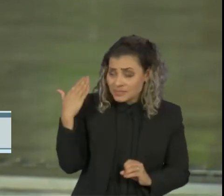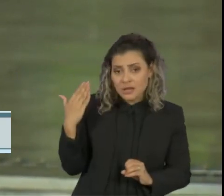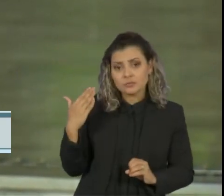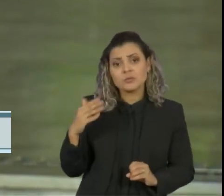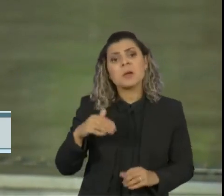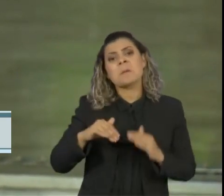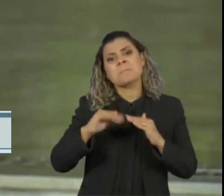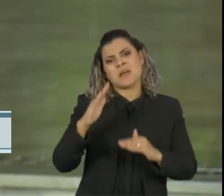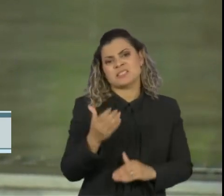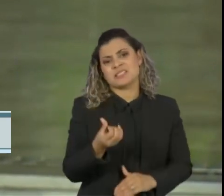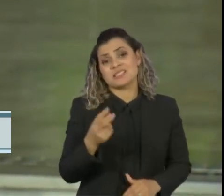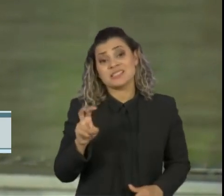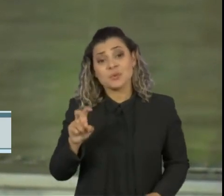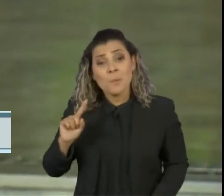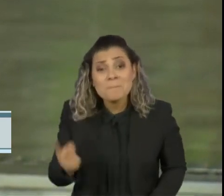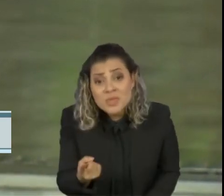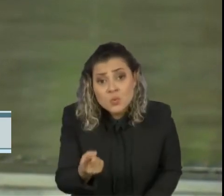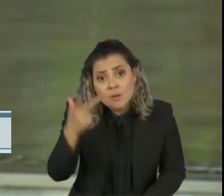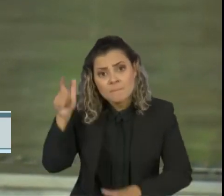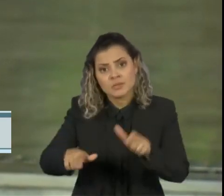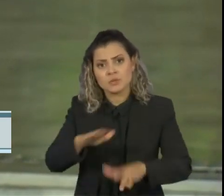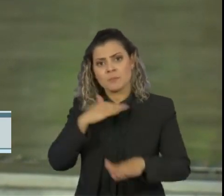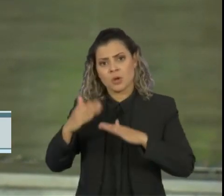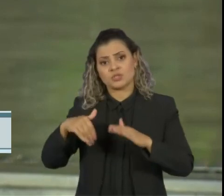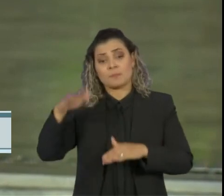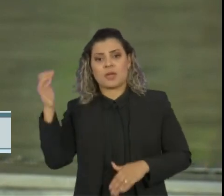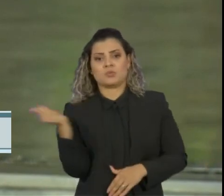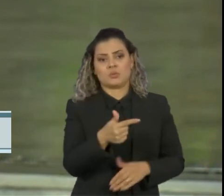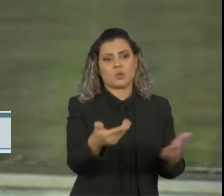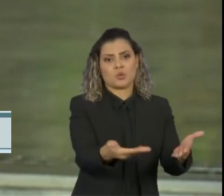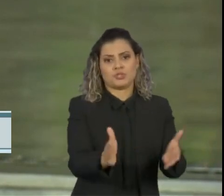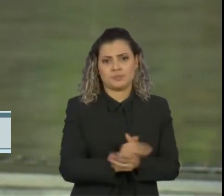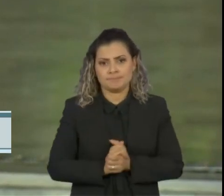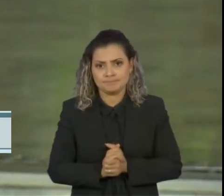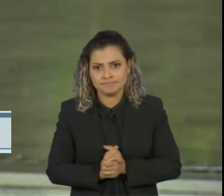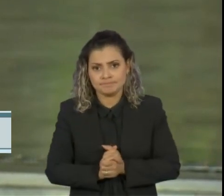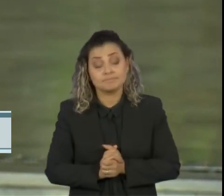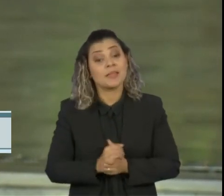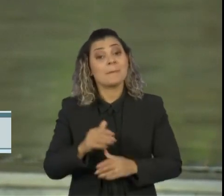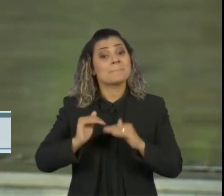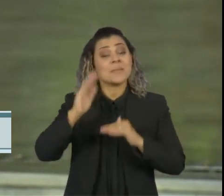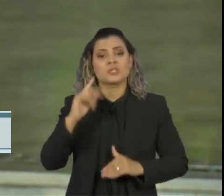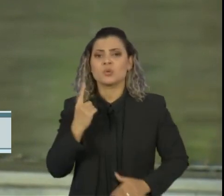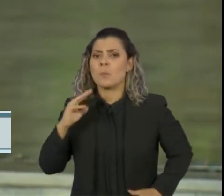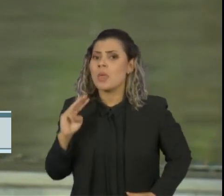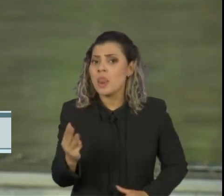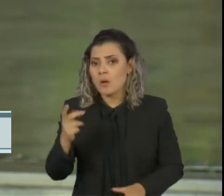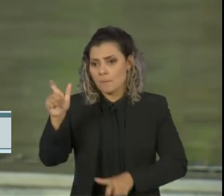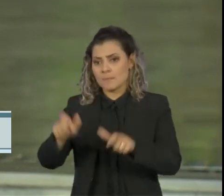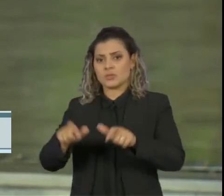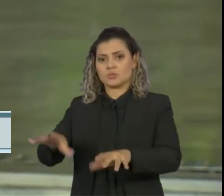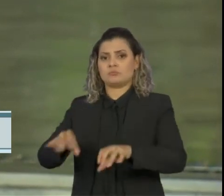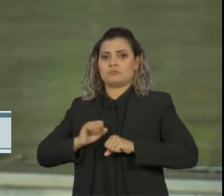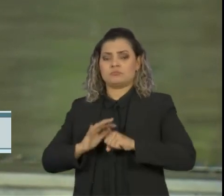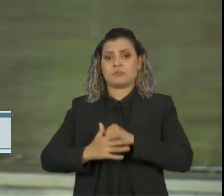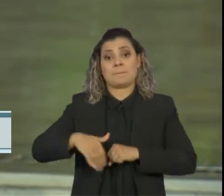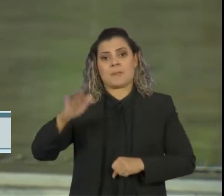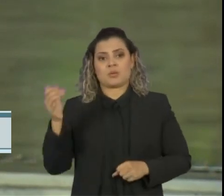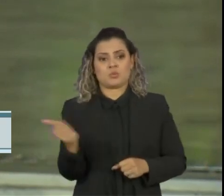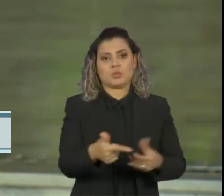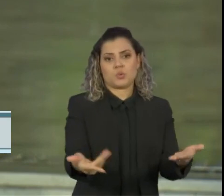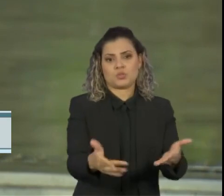mais de 65 mil mortes a mais e mais de 1 milhão de casos a mais.